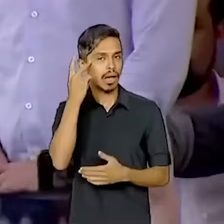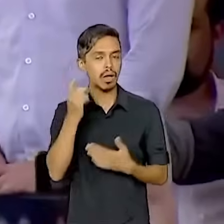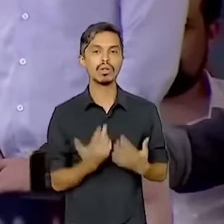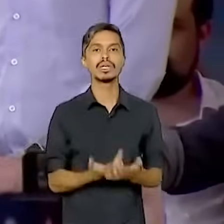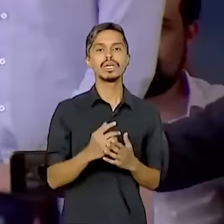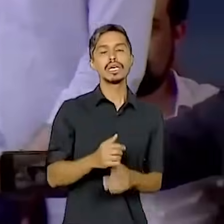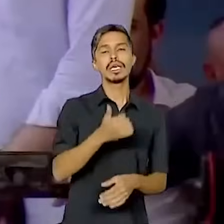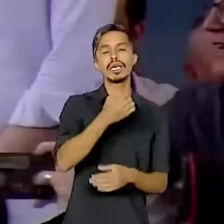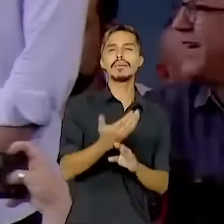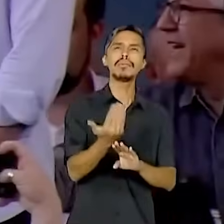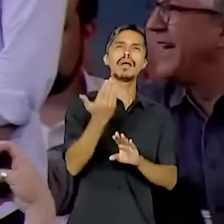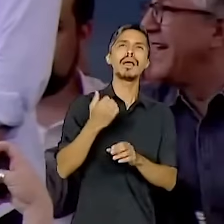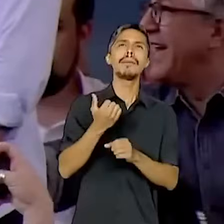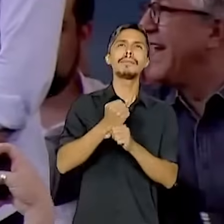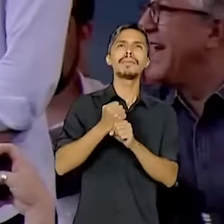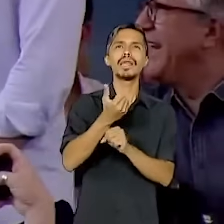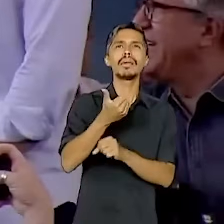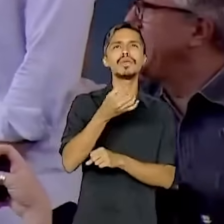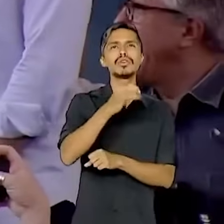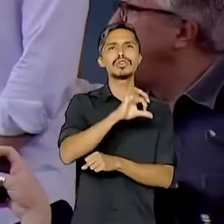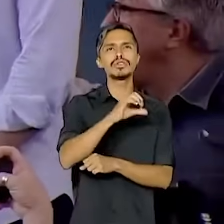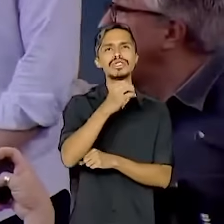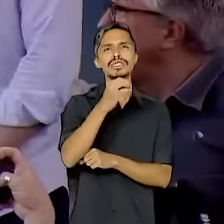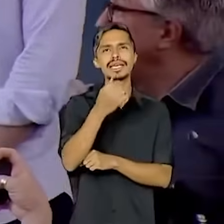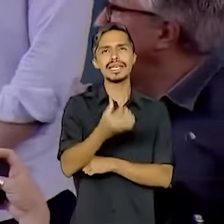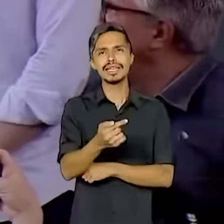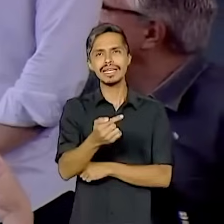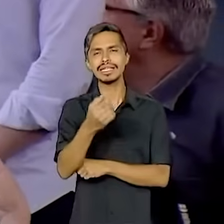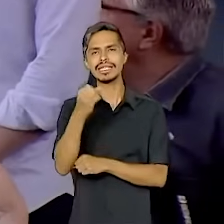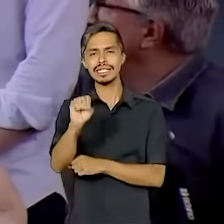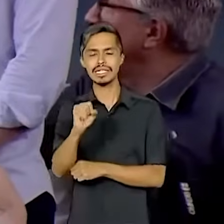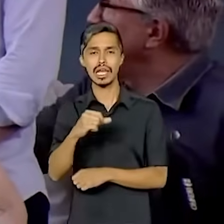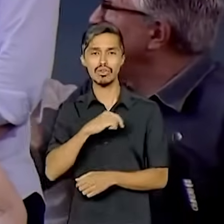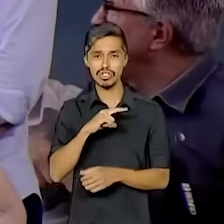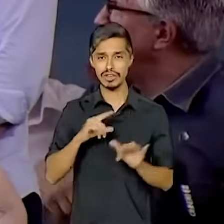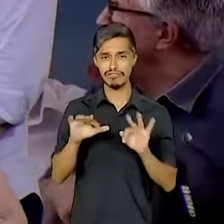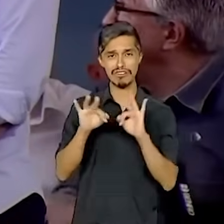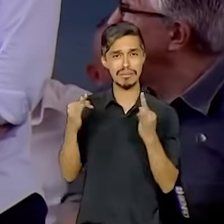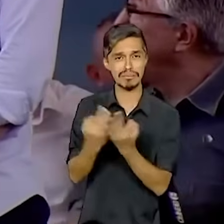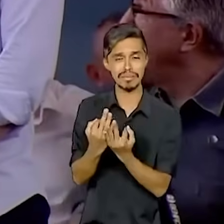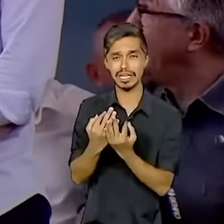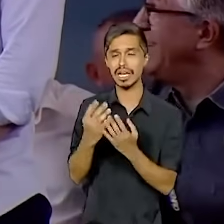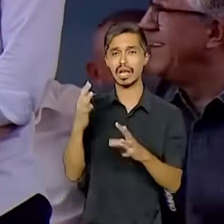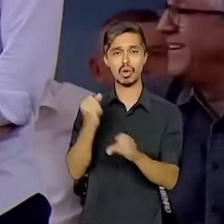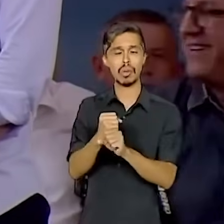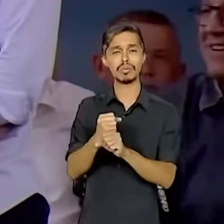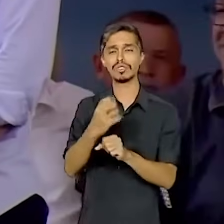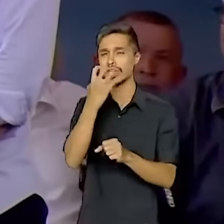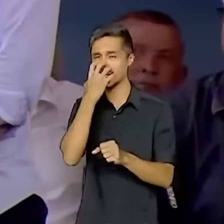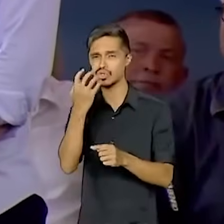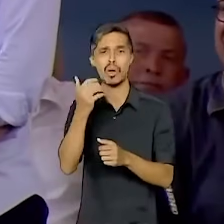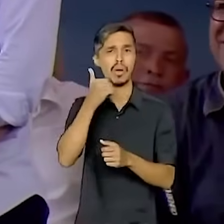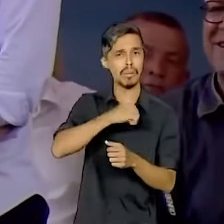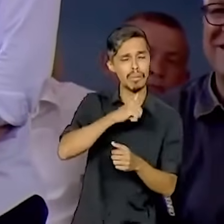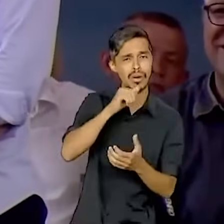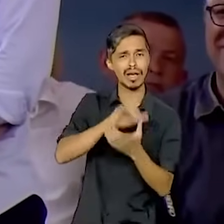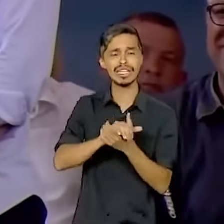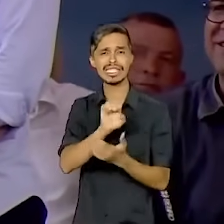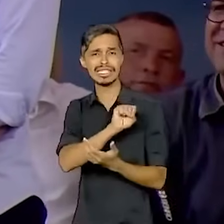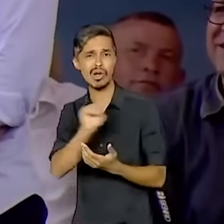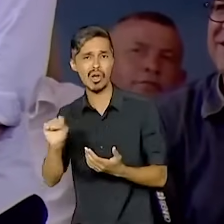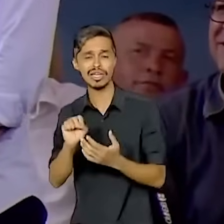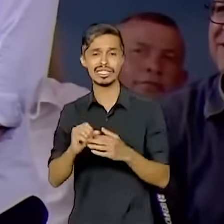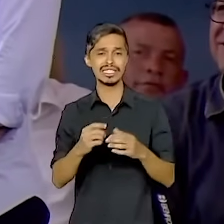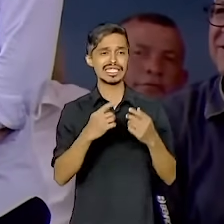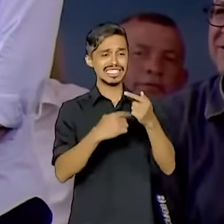1976, eu tinha mulher, três filhos, uma sogra e dois cachorros. Era uma casa de 35